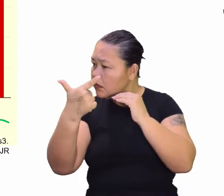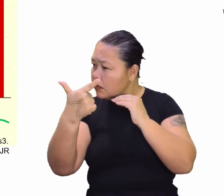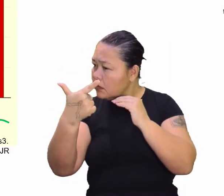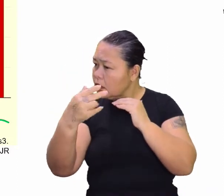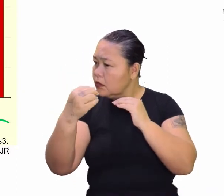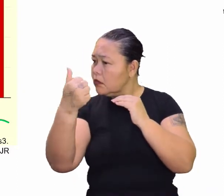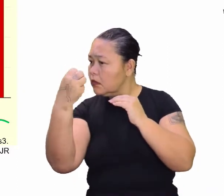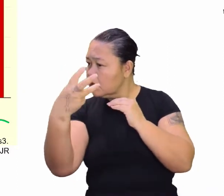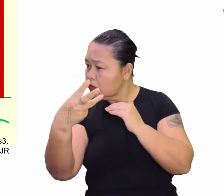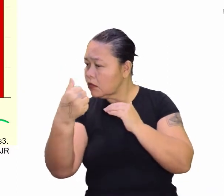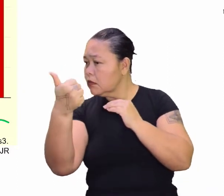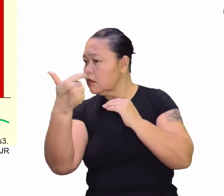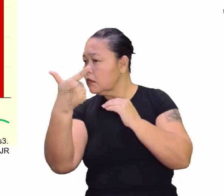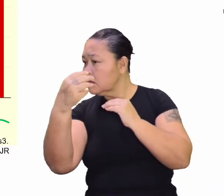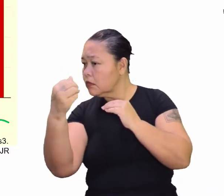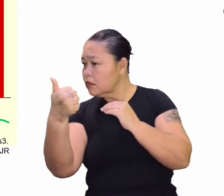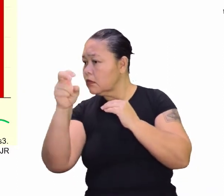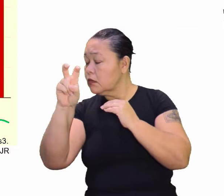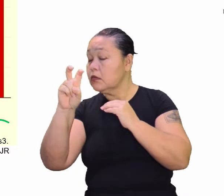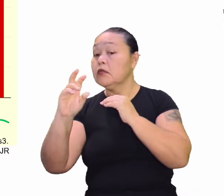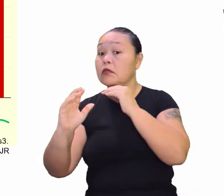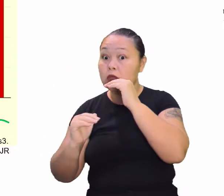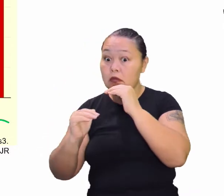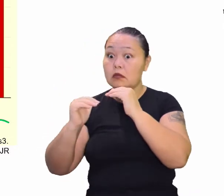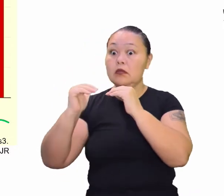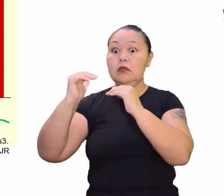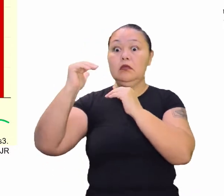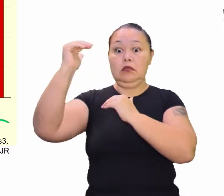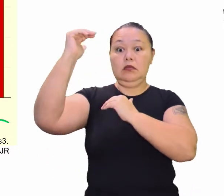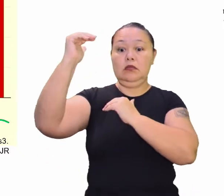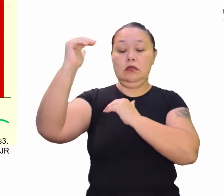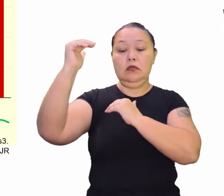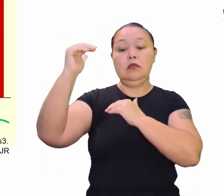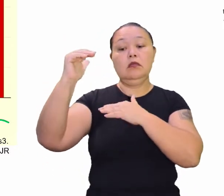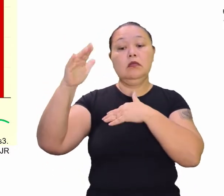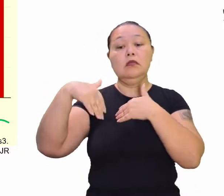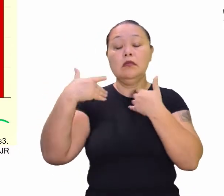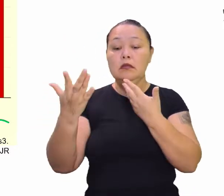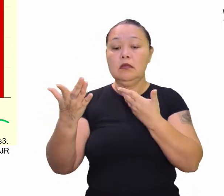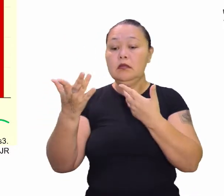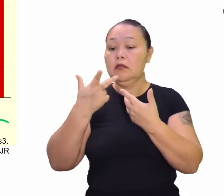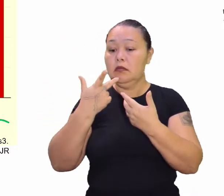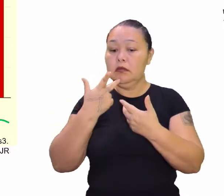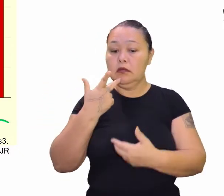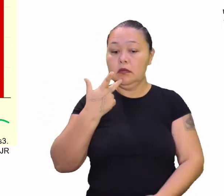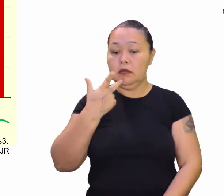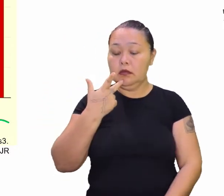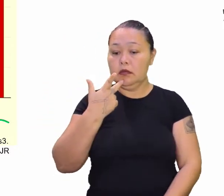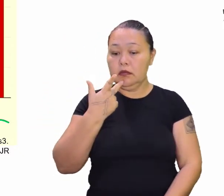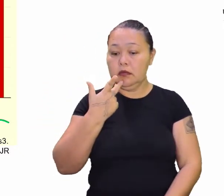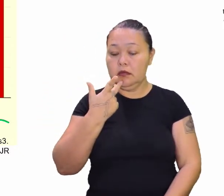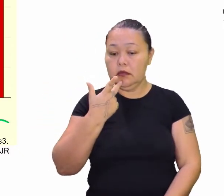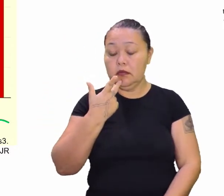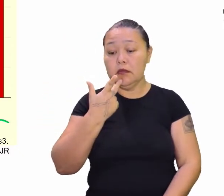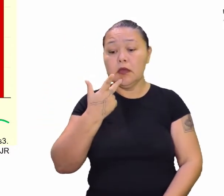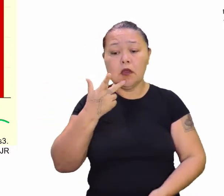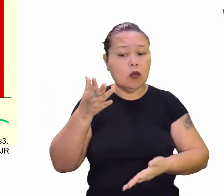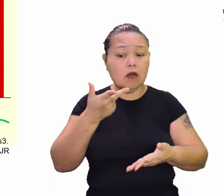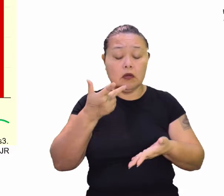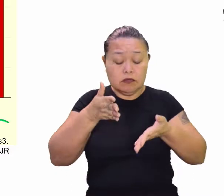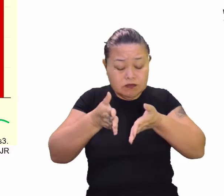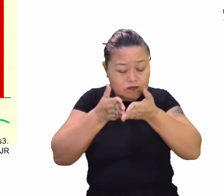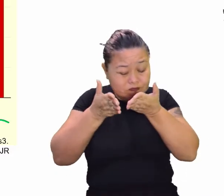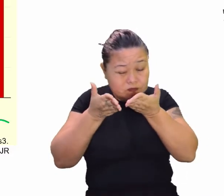2013, 14, 15 e depois um crescimento. E geralmente quando a gente fala de extrema